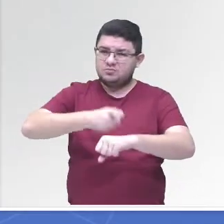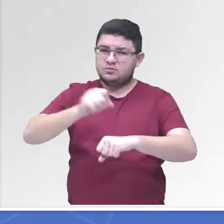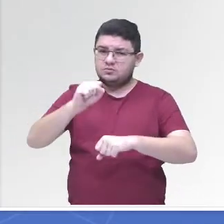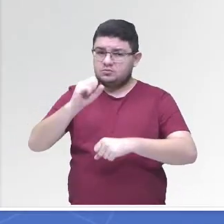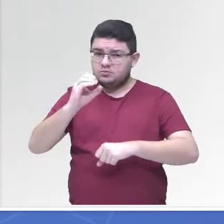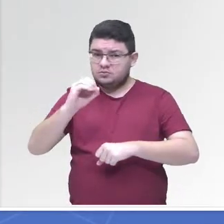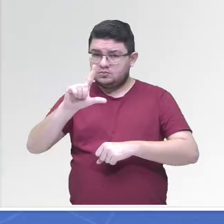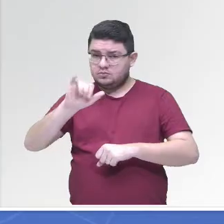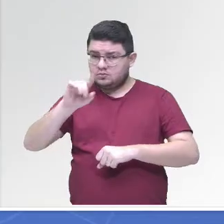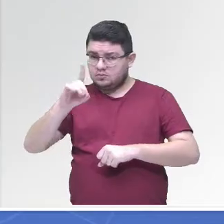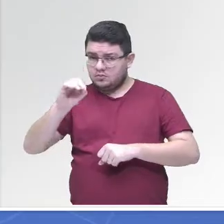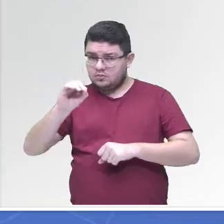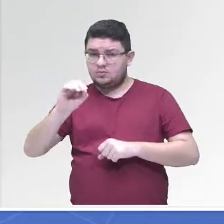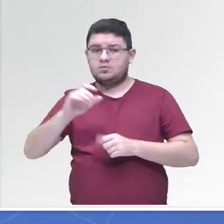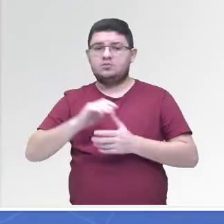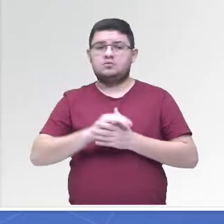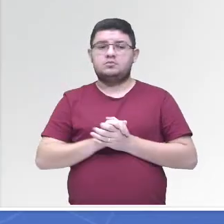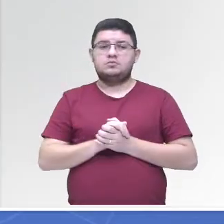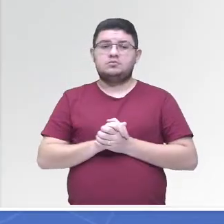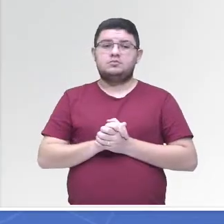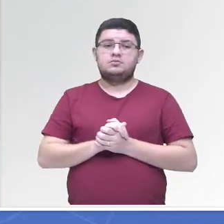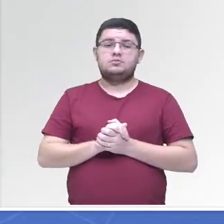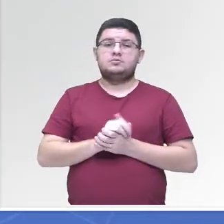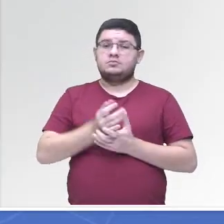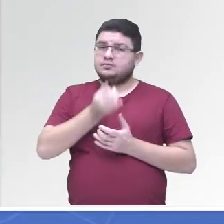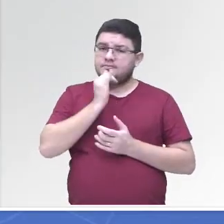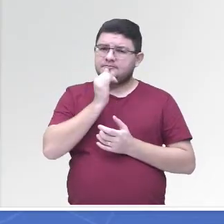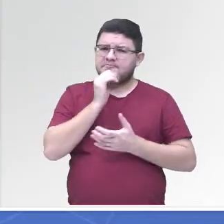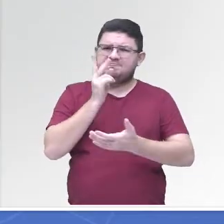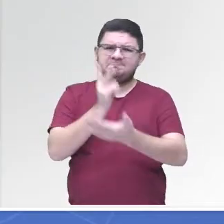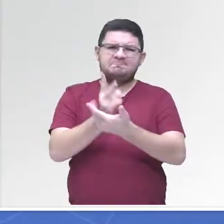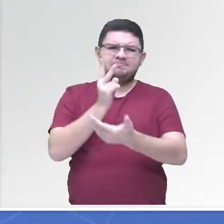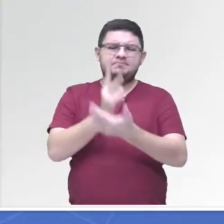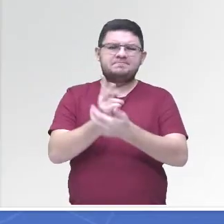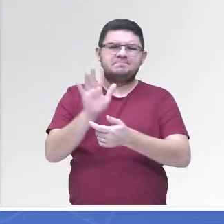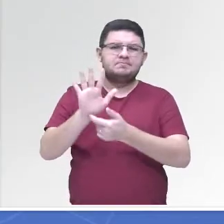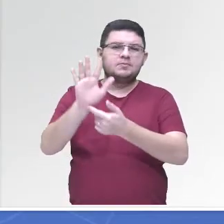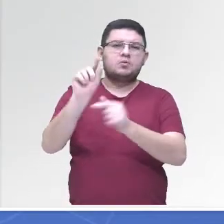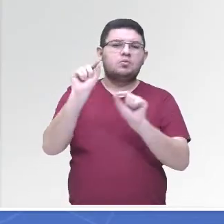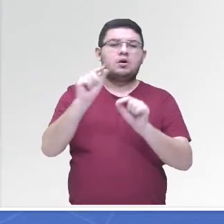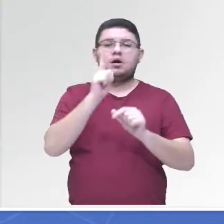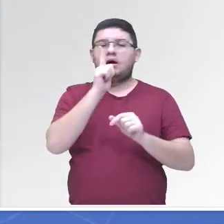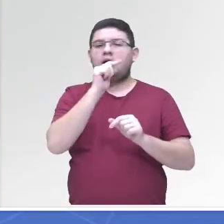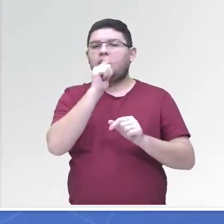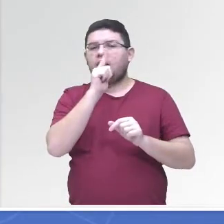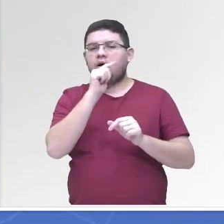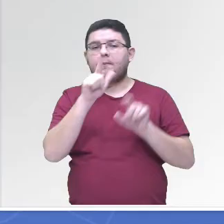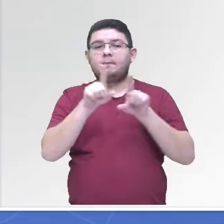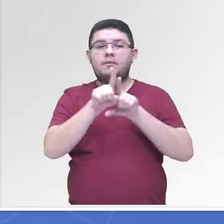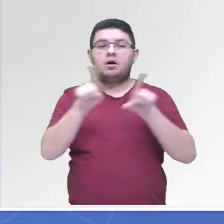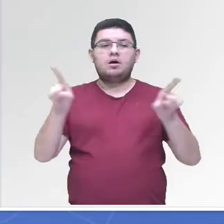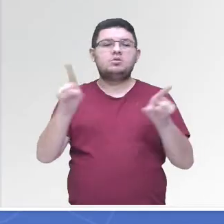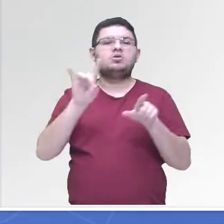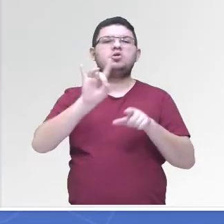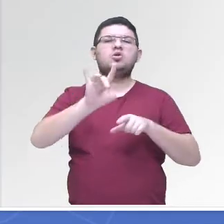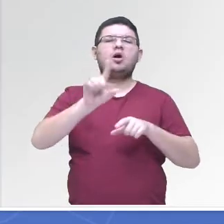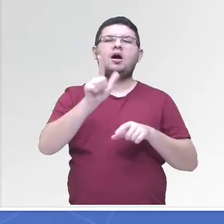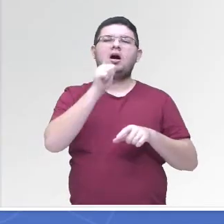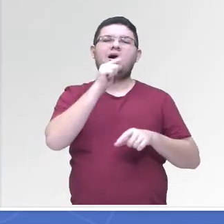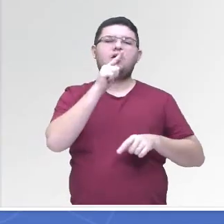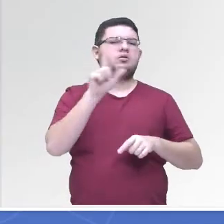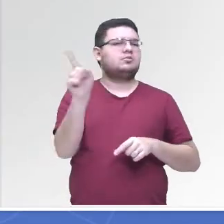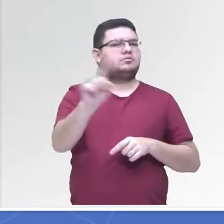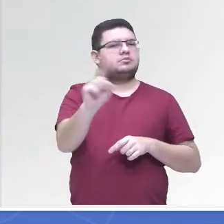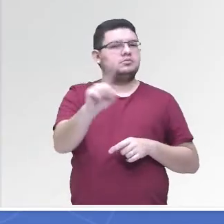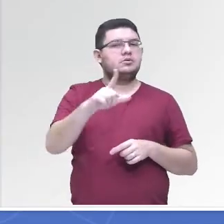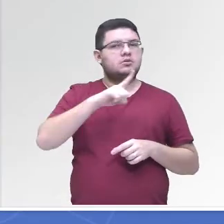como exemplo, né? A gente sempre mostra como exemplo a água, tá, gente? Mas não necessariamente todos